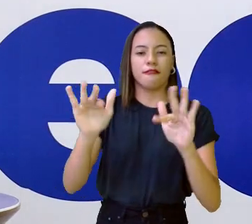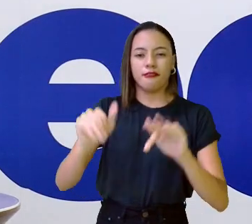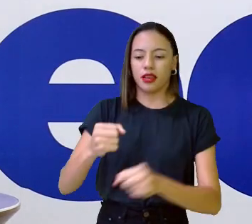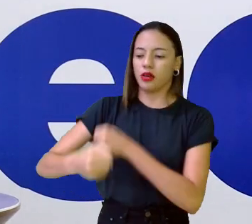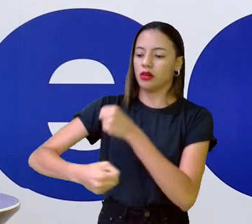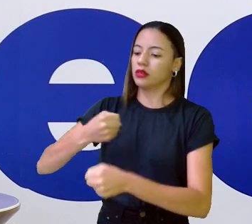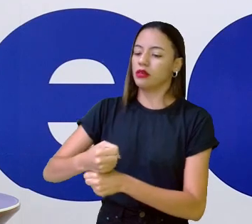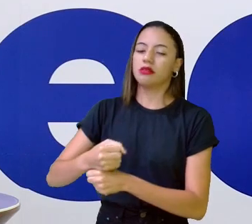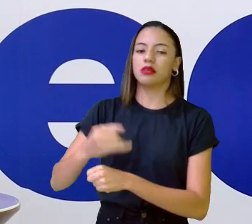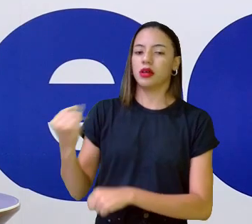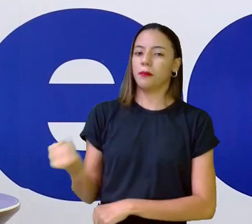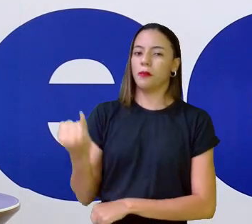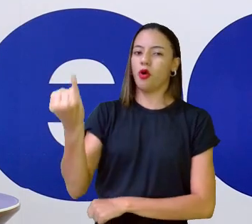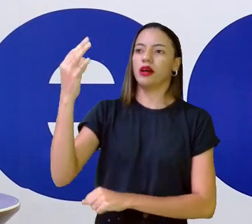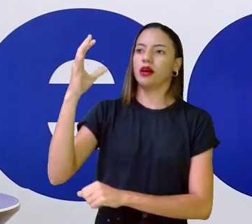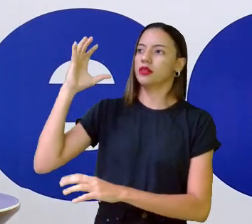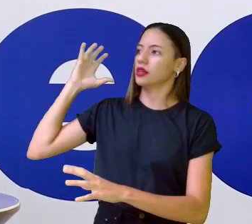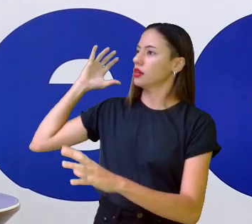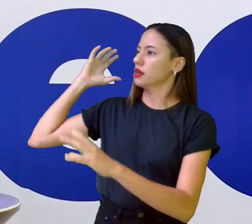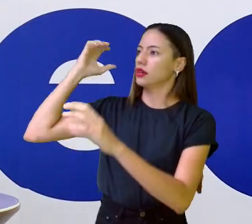gente retomar esse